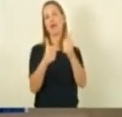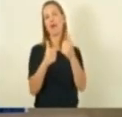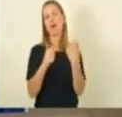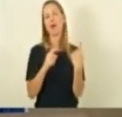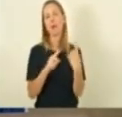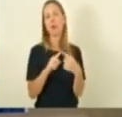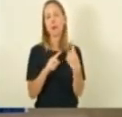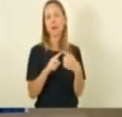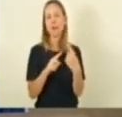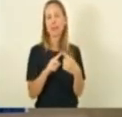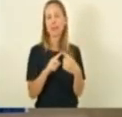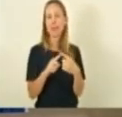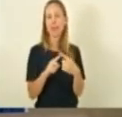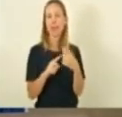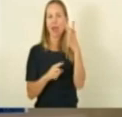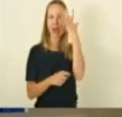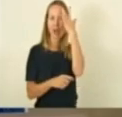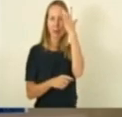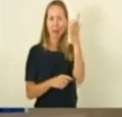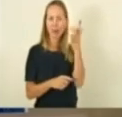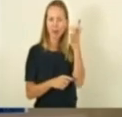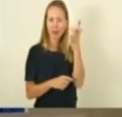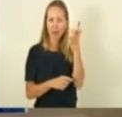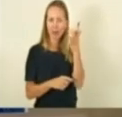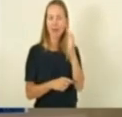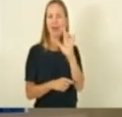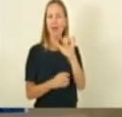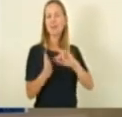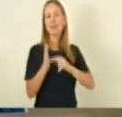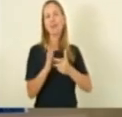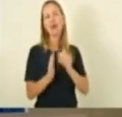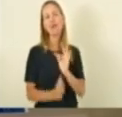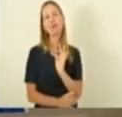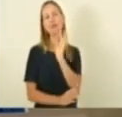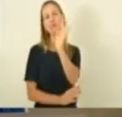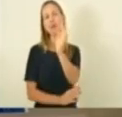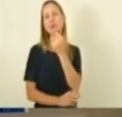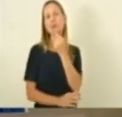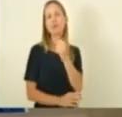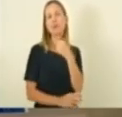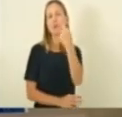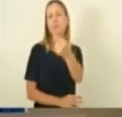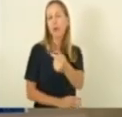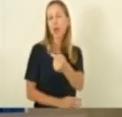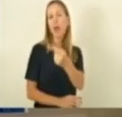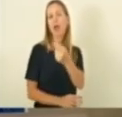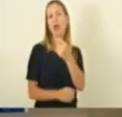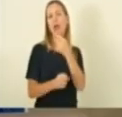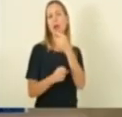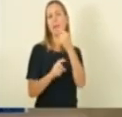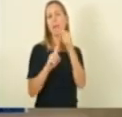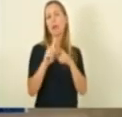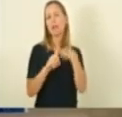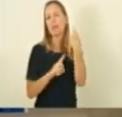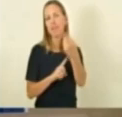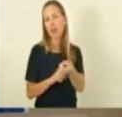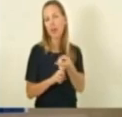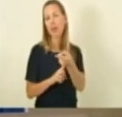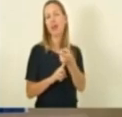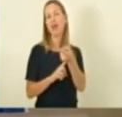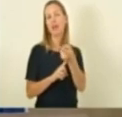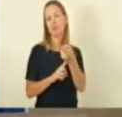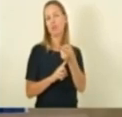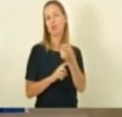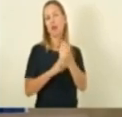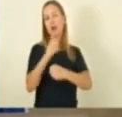dizer amanhã especificamente, eu estou me referindo ao futuro, pode ser semana que vem, mês que vem, daqui a 10 anos, não sei, mas que